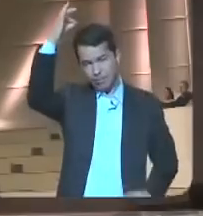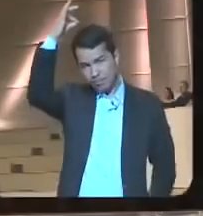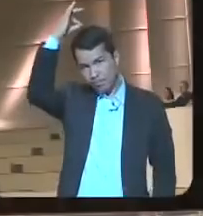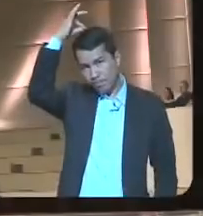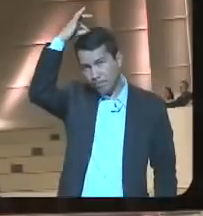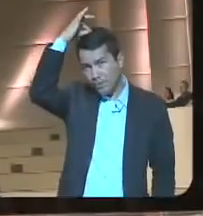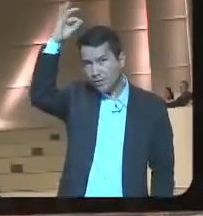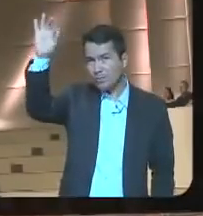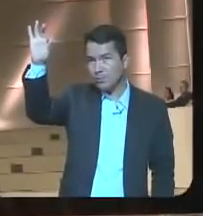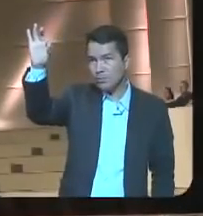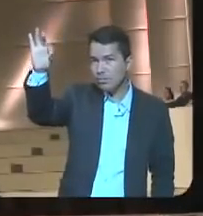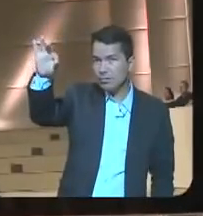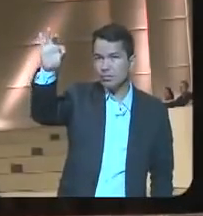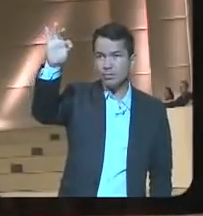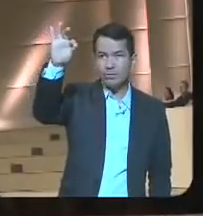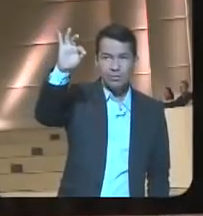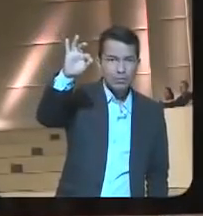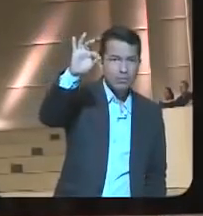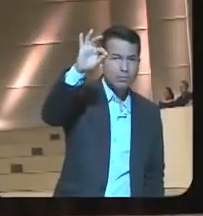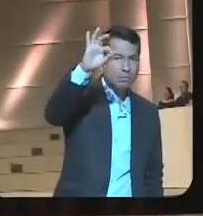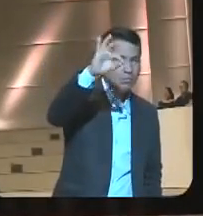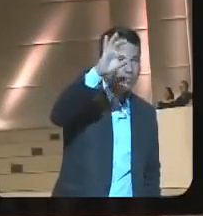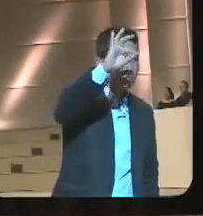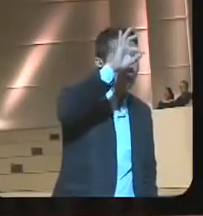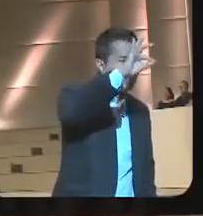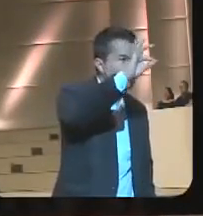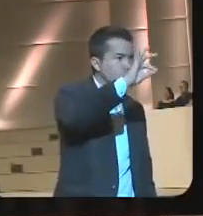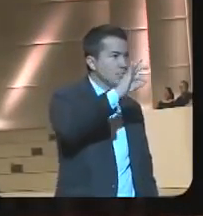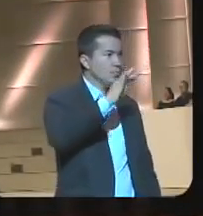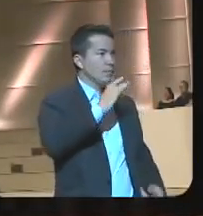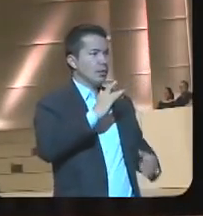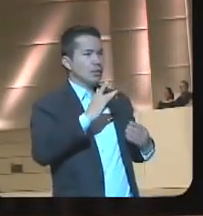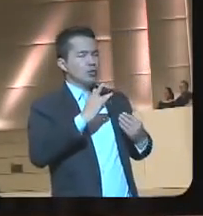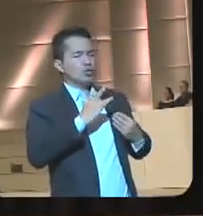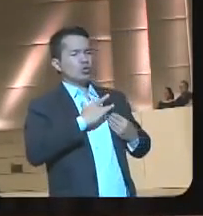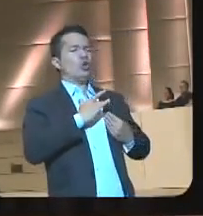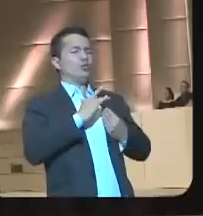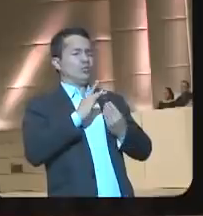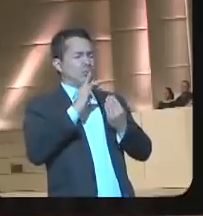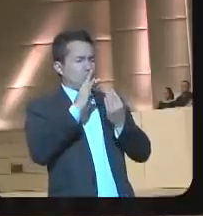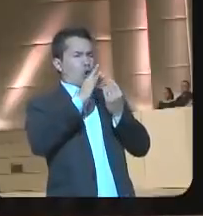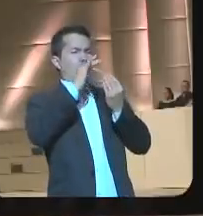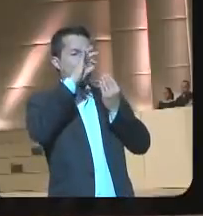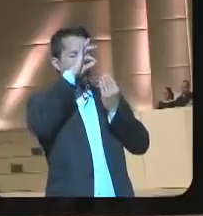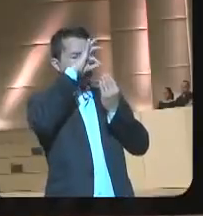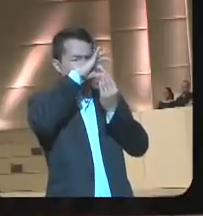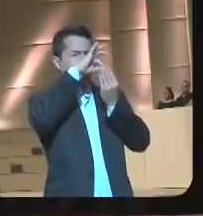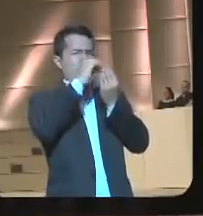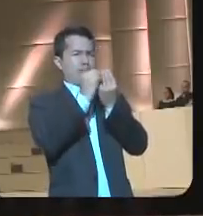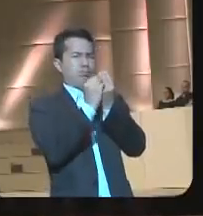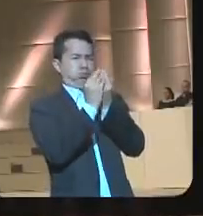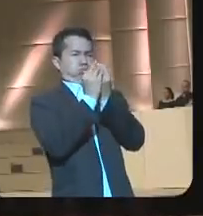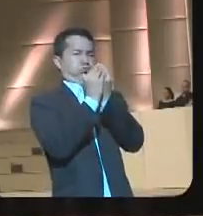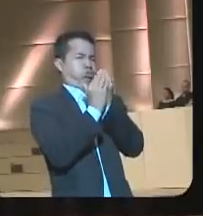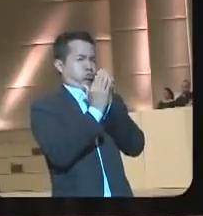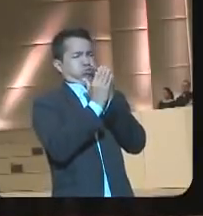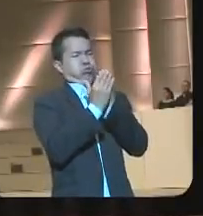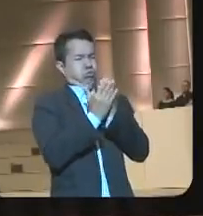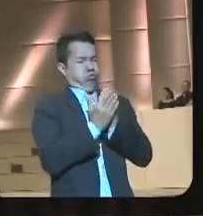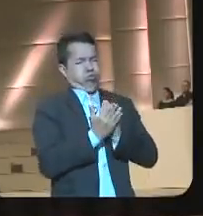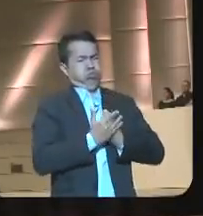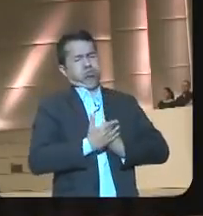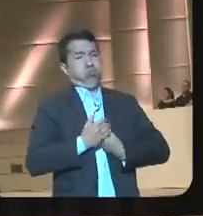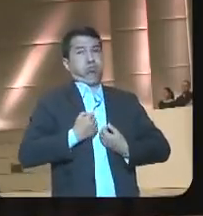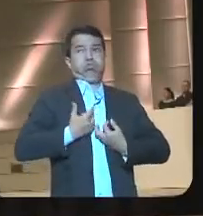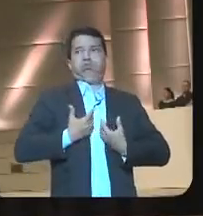presente é que ele abriria janelas dos céus e derrama maria sobre e seus filhos o seu espírito